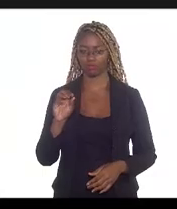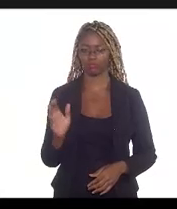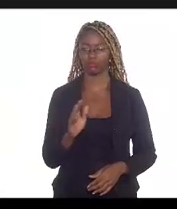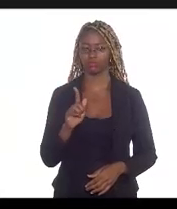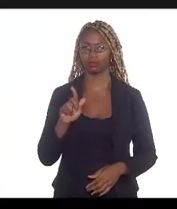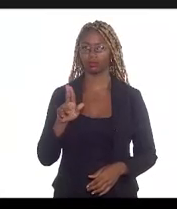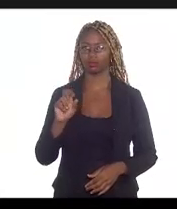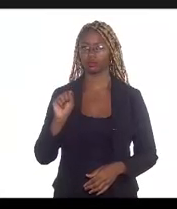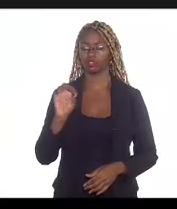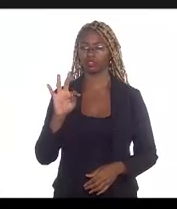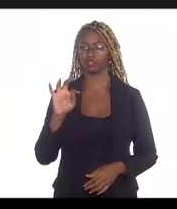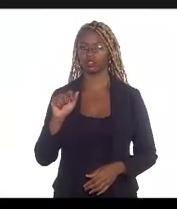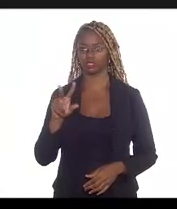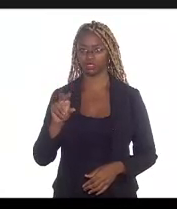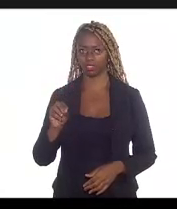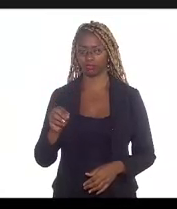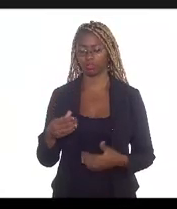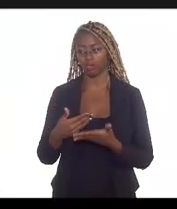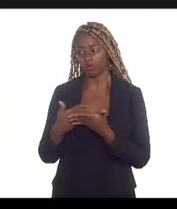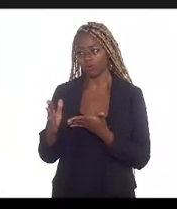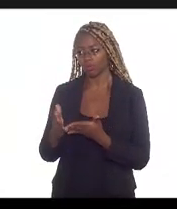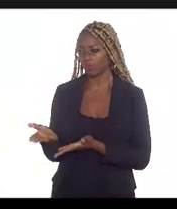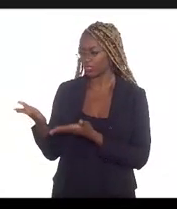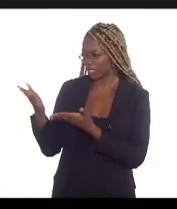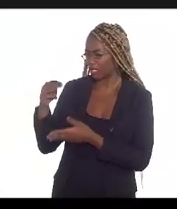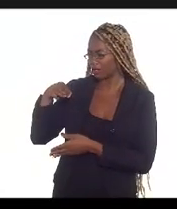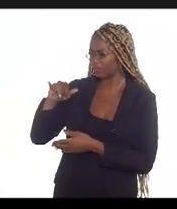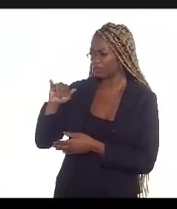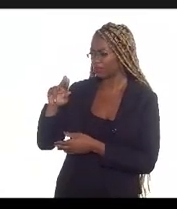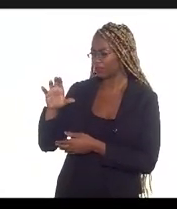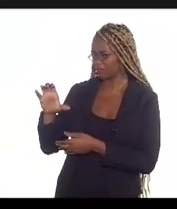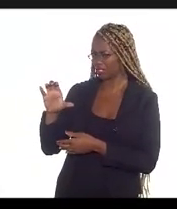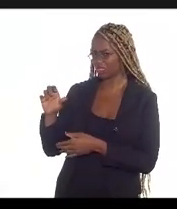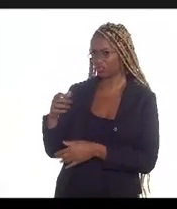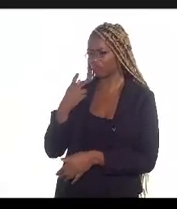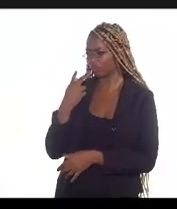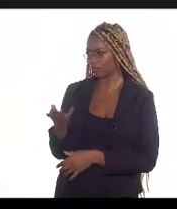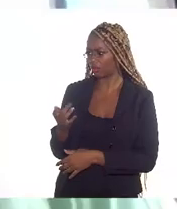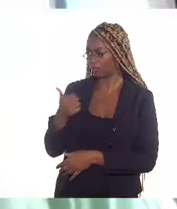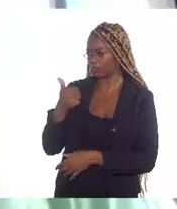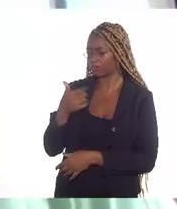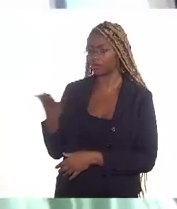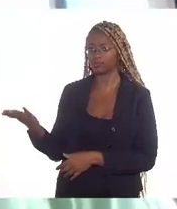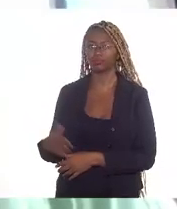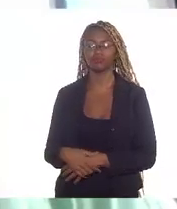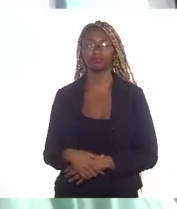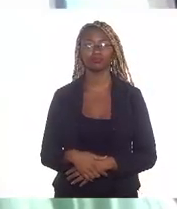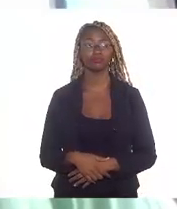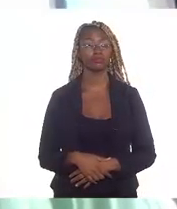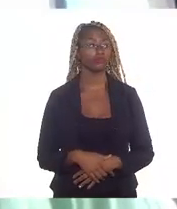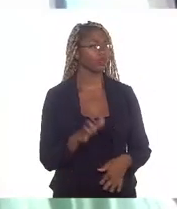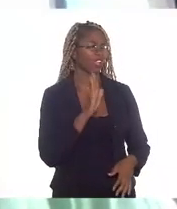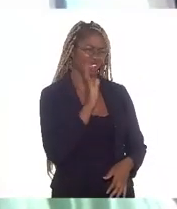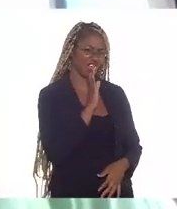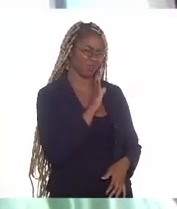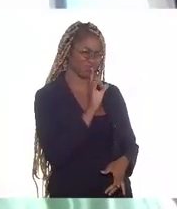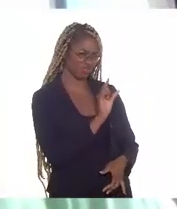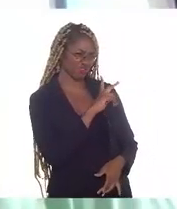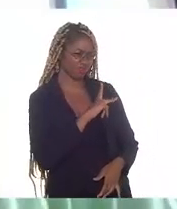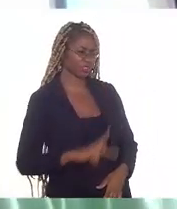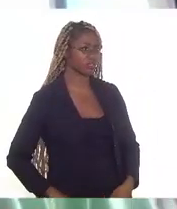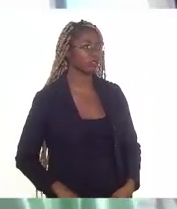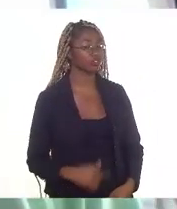Vamos começar aqui. Deputado Carlos Mink, com a palavra. É rapidinho, senhor presidente. Bom, primeiro me associar aqui à sua homenagem